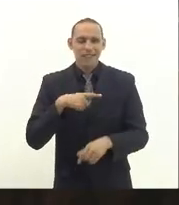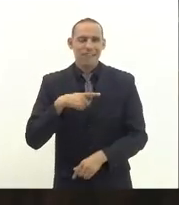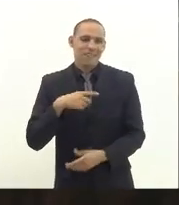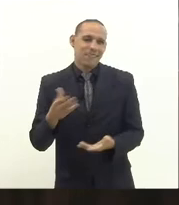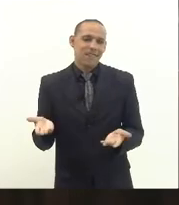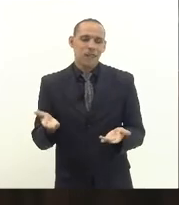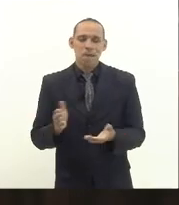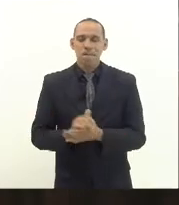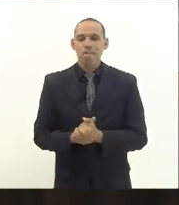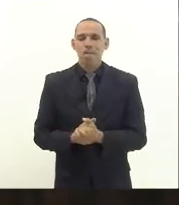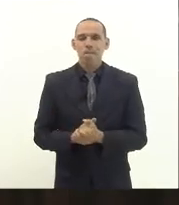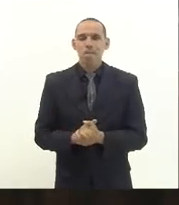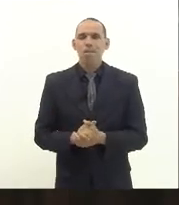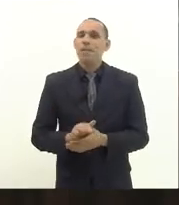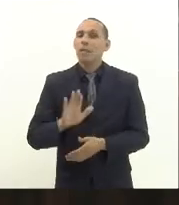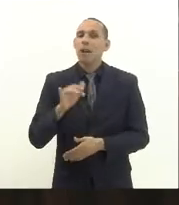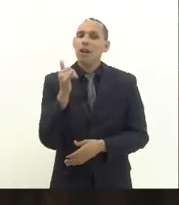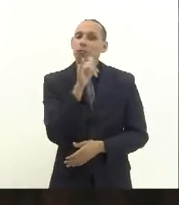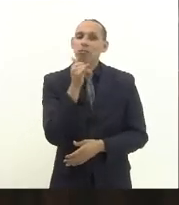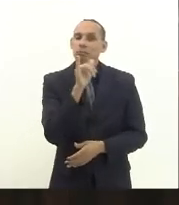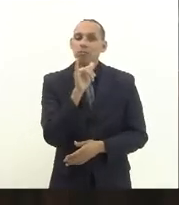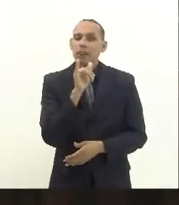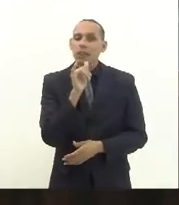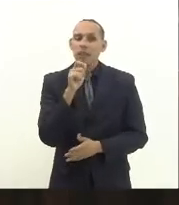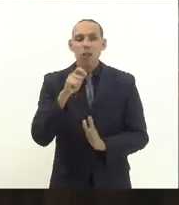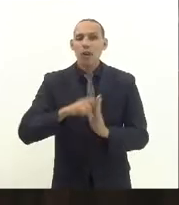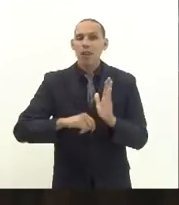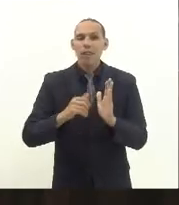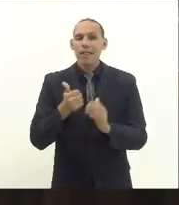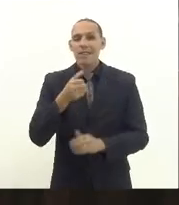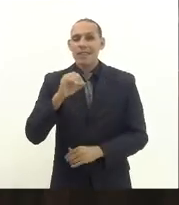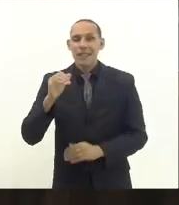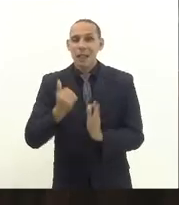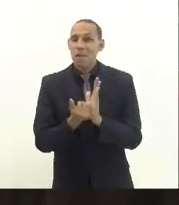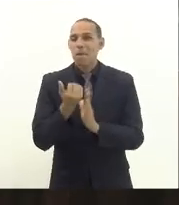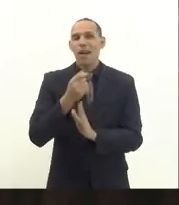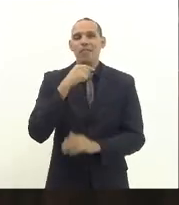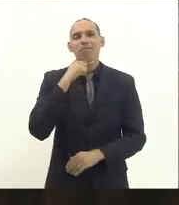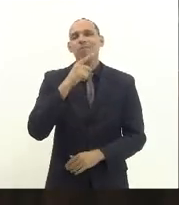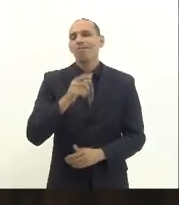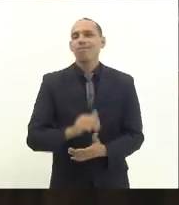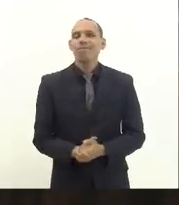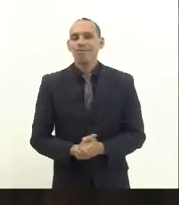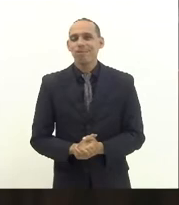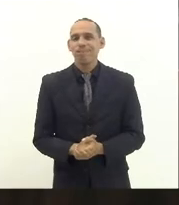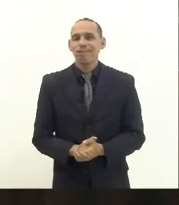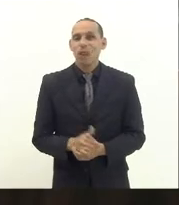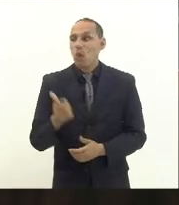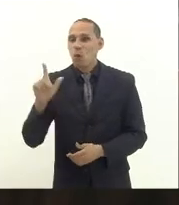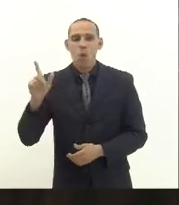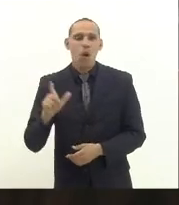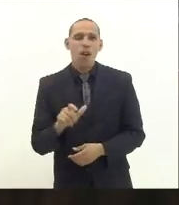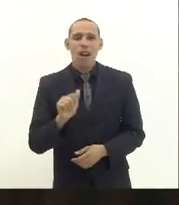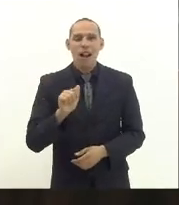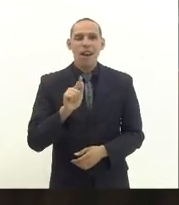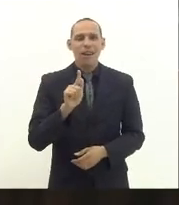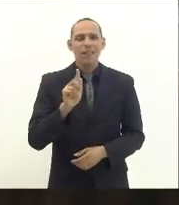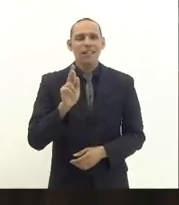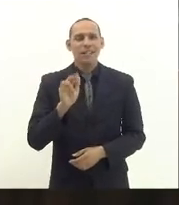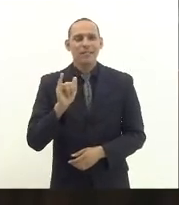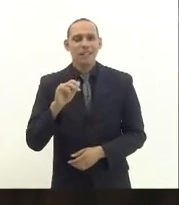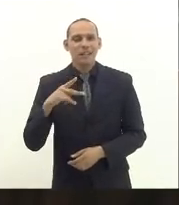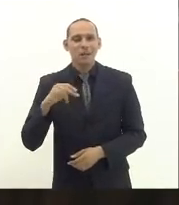funcionários mas a energia não deixa ele contratar mais sem tem o Agripino o